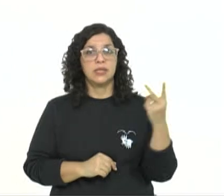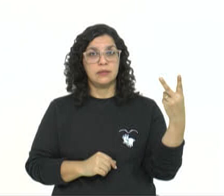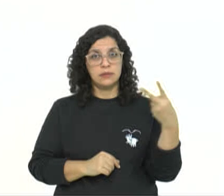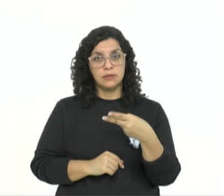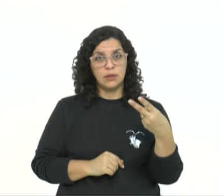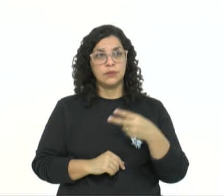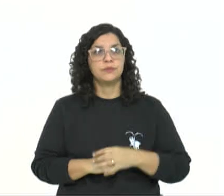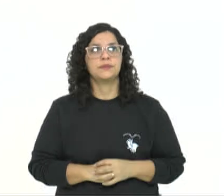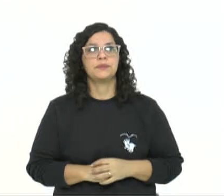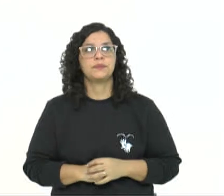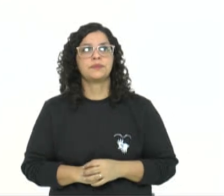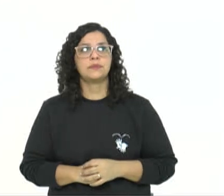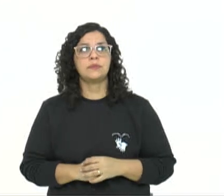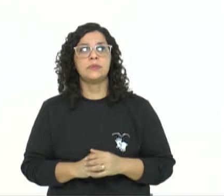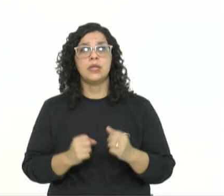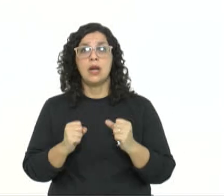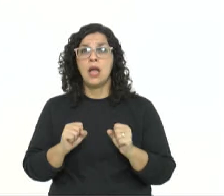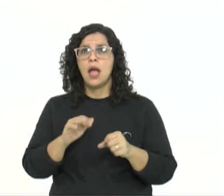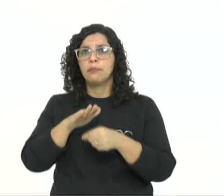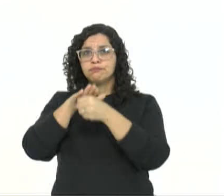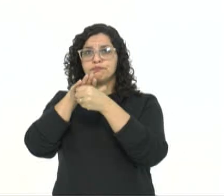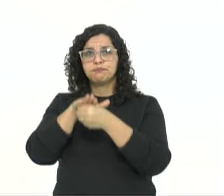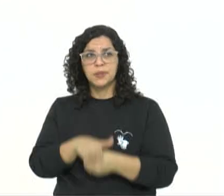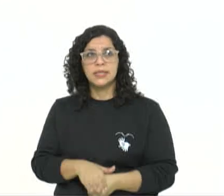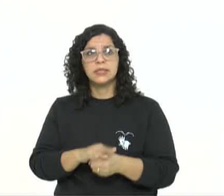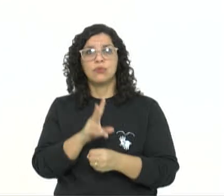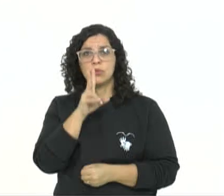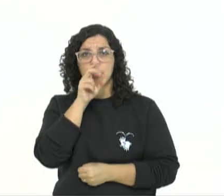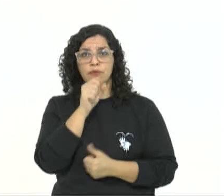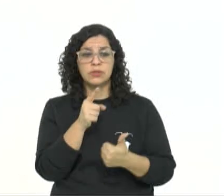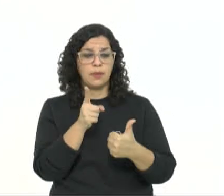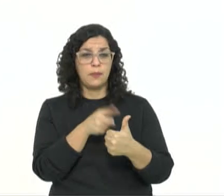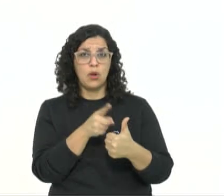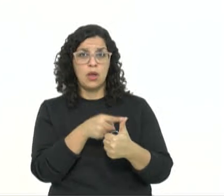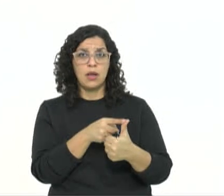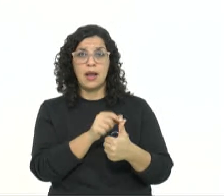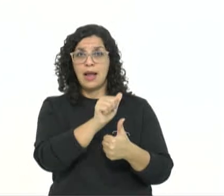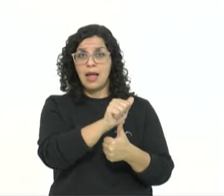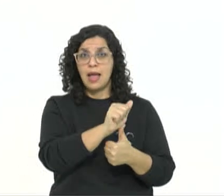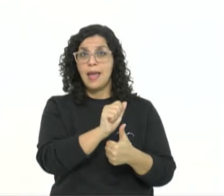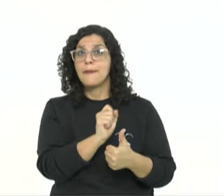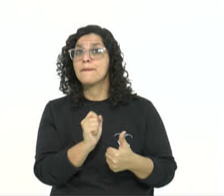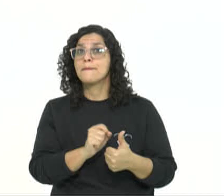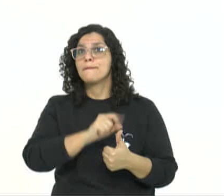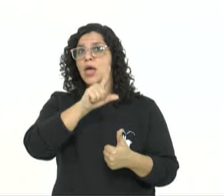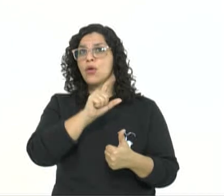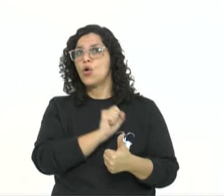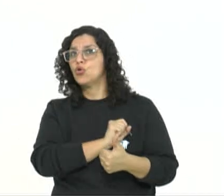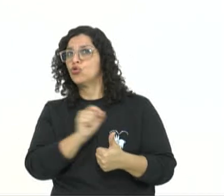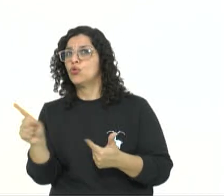Segunda questão. A pressão exercida pela força do polegar sobre A é maior do que do indicador sobre